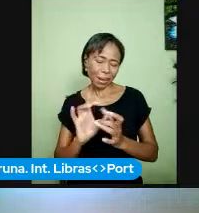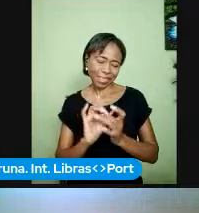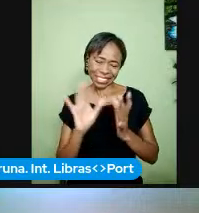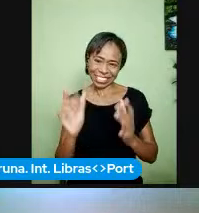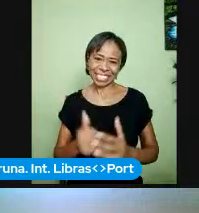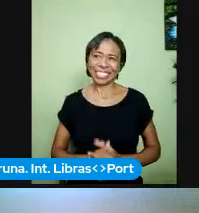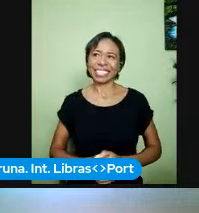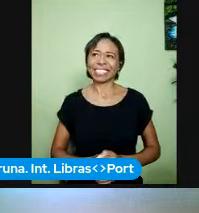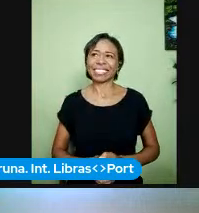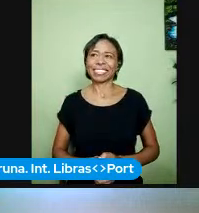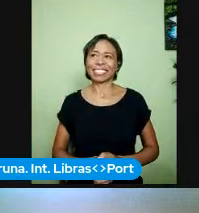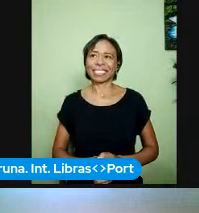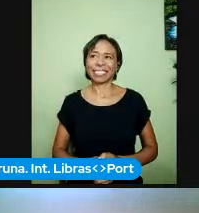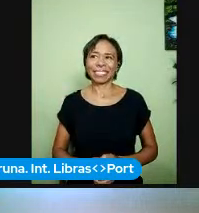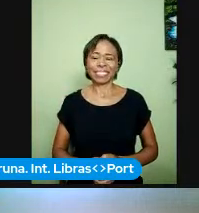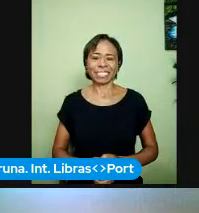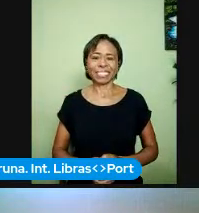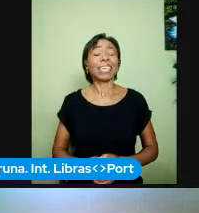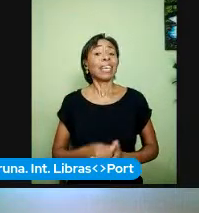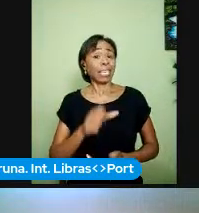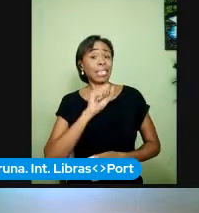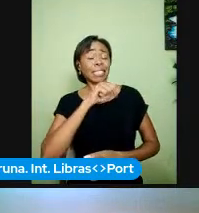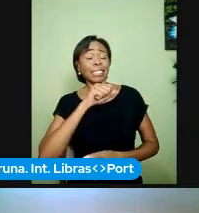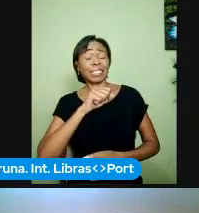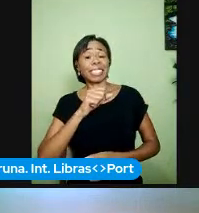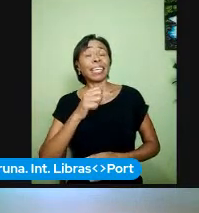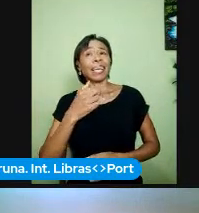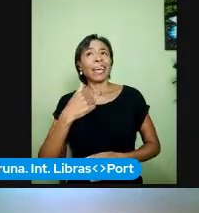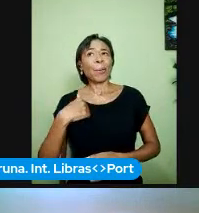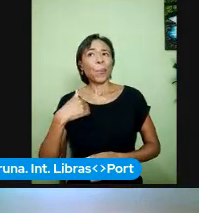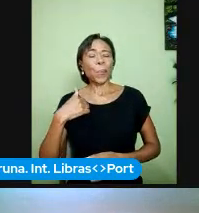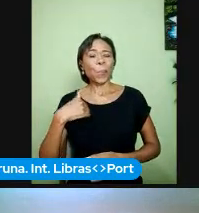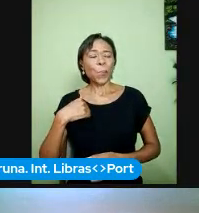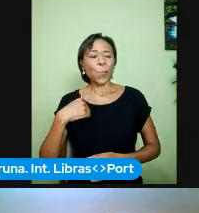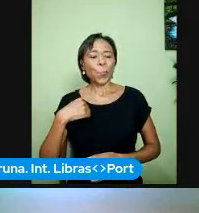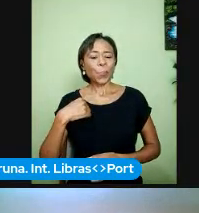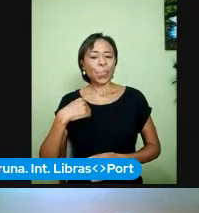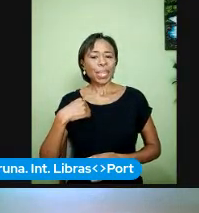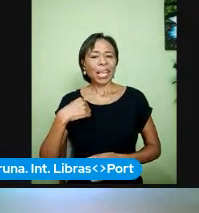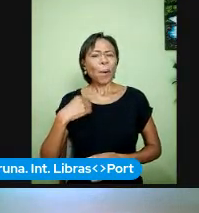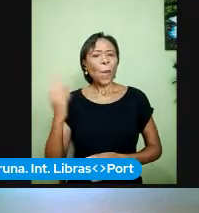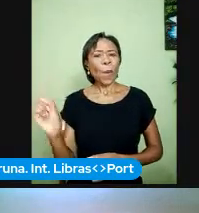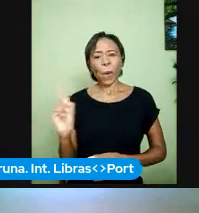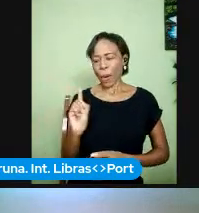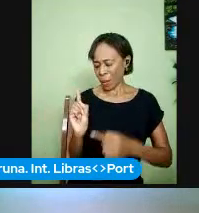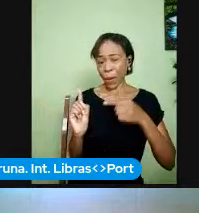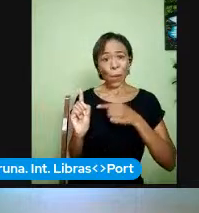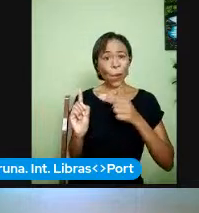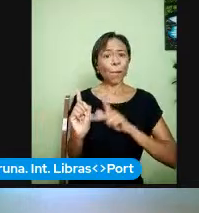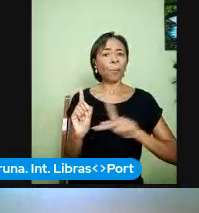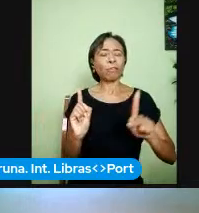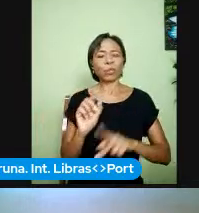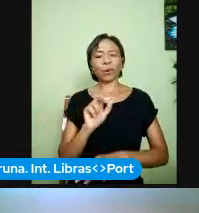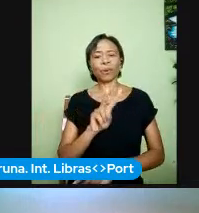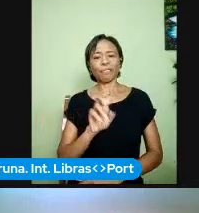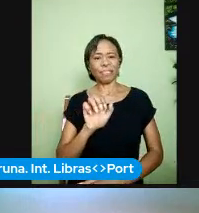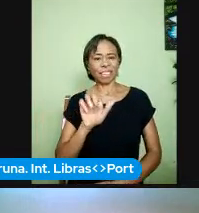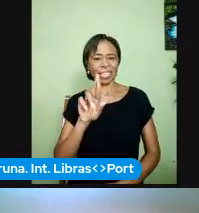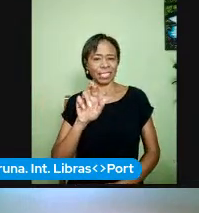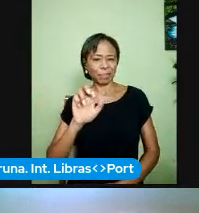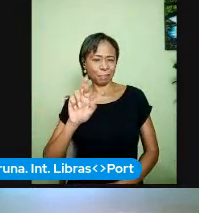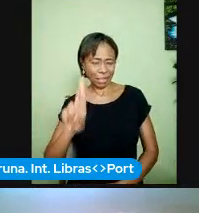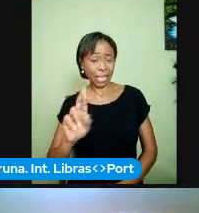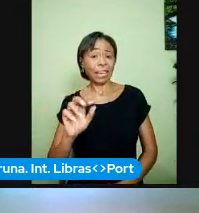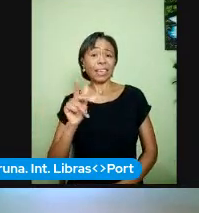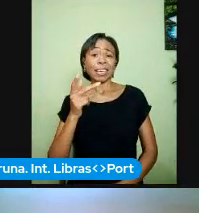Luiz Otávio? Eu até recebi um professor Weber, meu amigo há muitos anos, ele falou que o som não está chegando